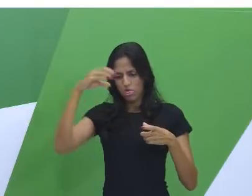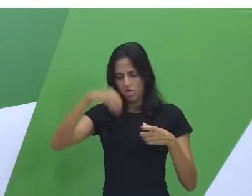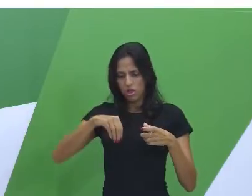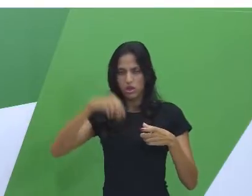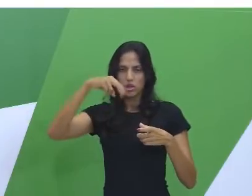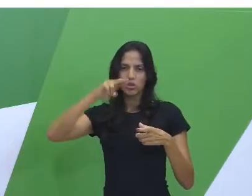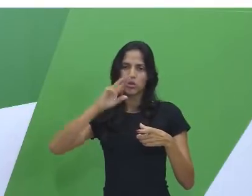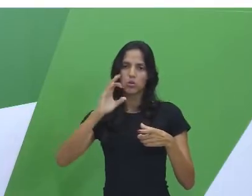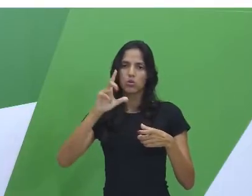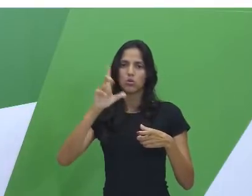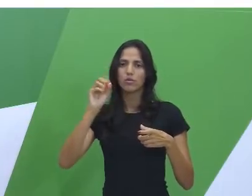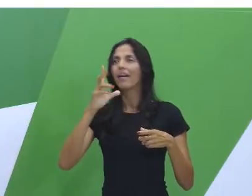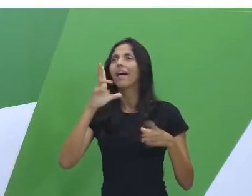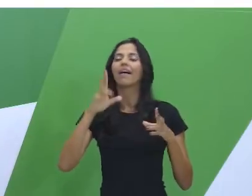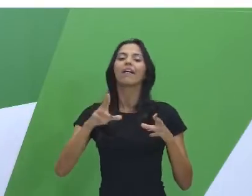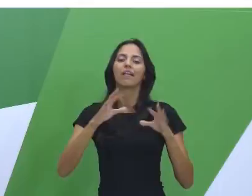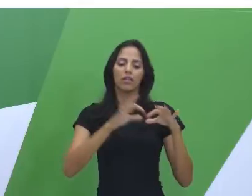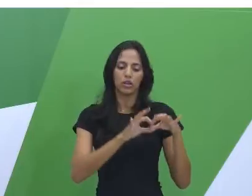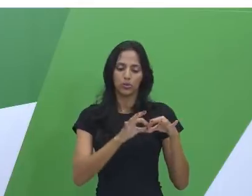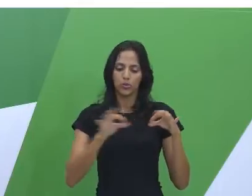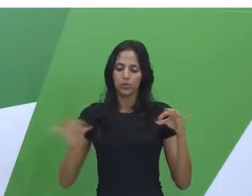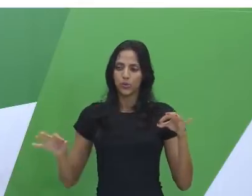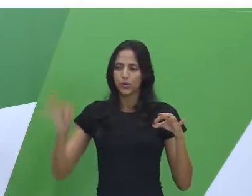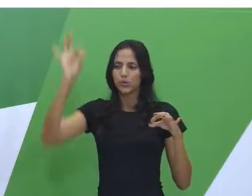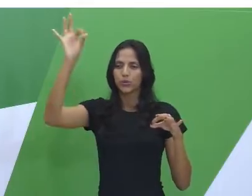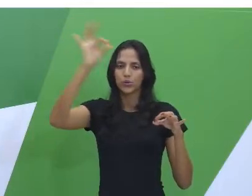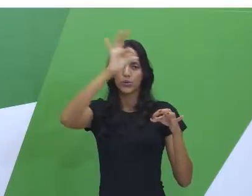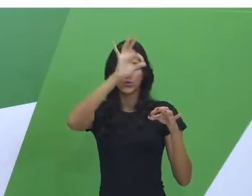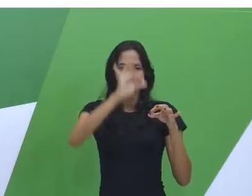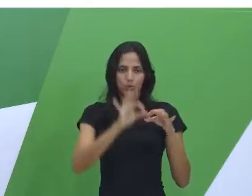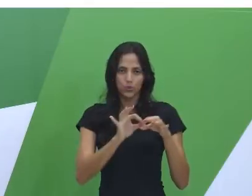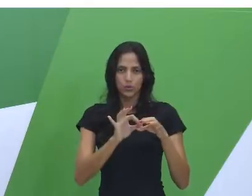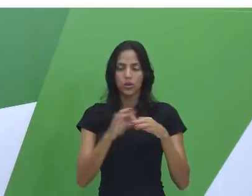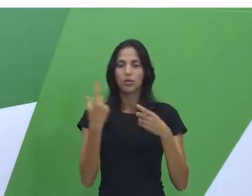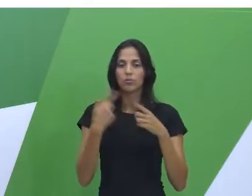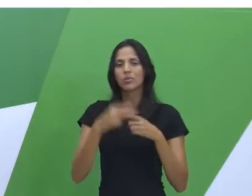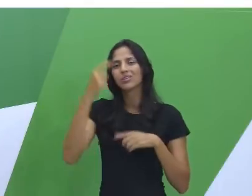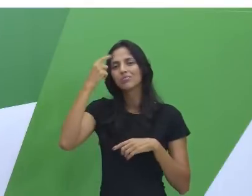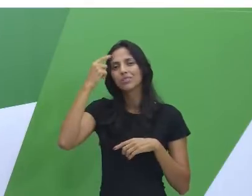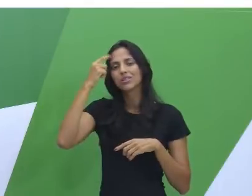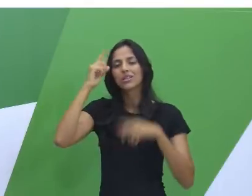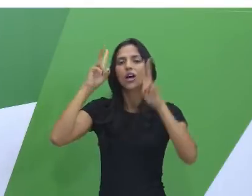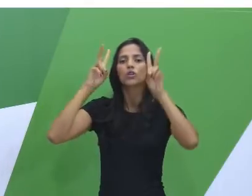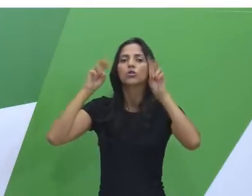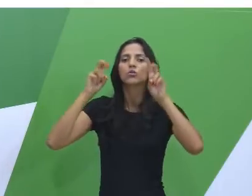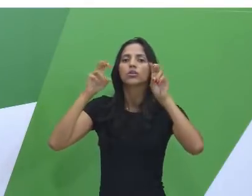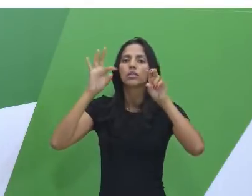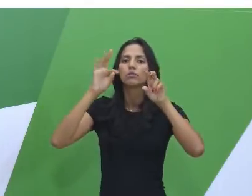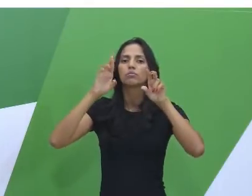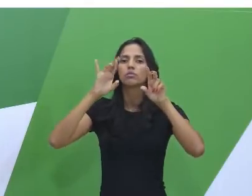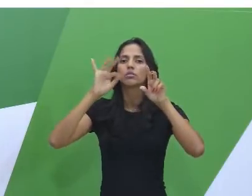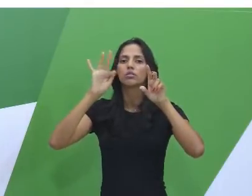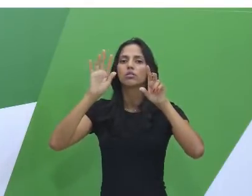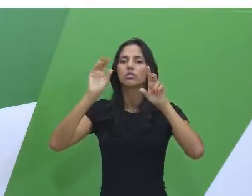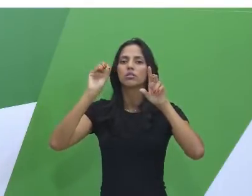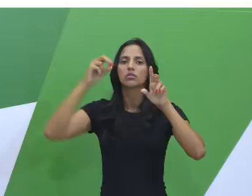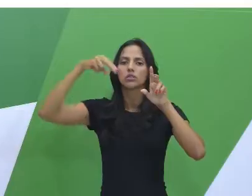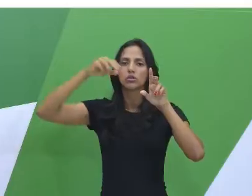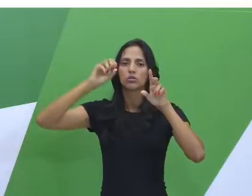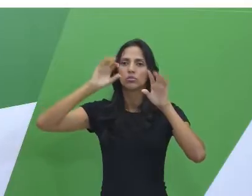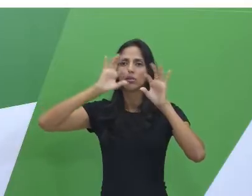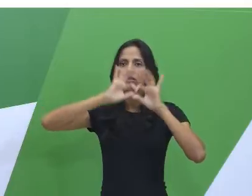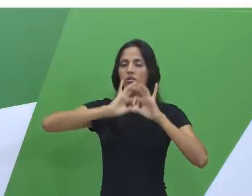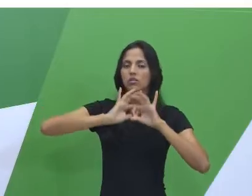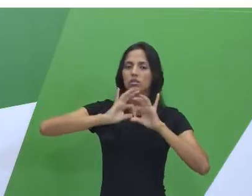Os comprimentos. Observe que trigonometria ela foi pensada exatamente para determinar grandes